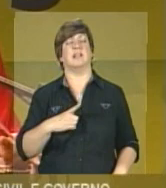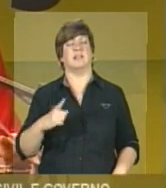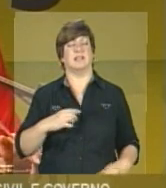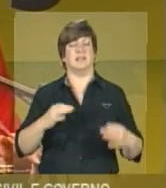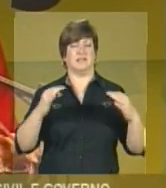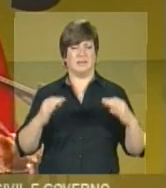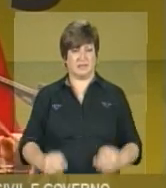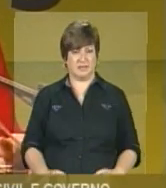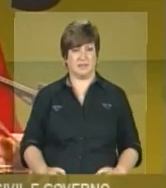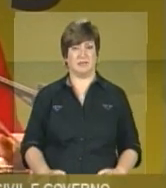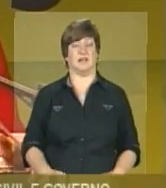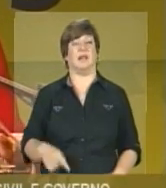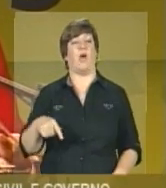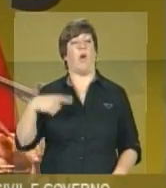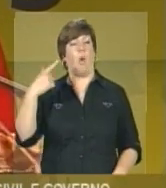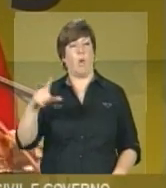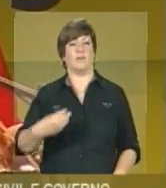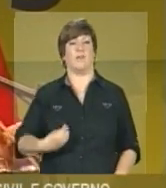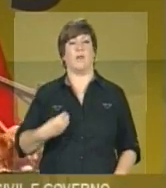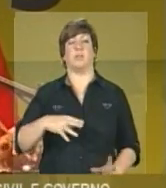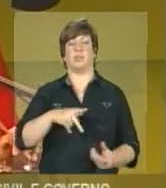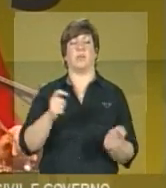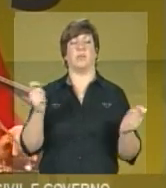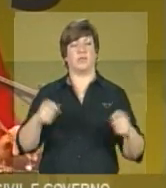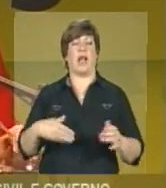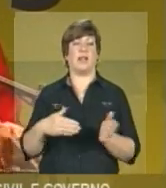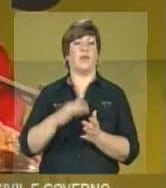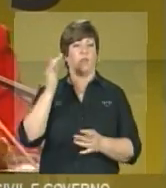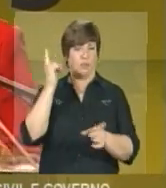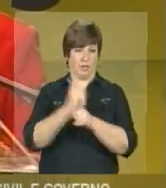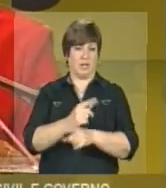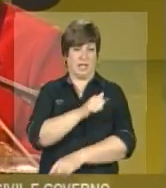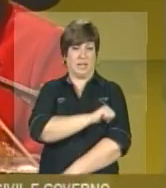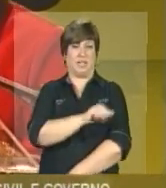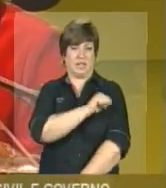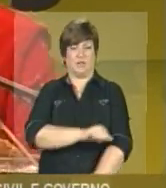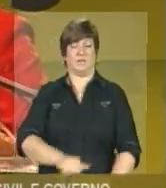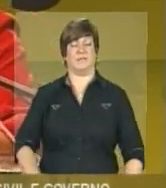um outro mundo é possível. Até o Rio de Janeiro.